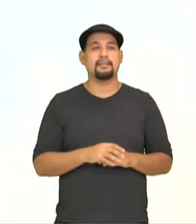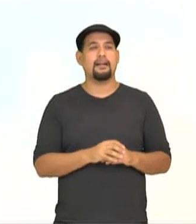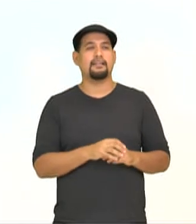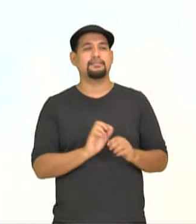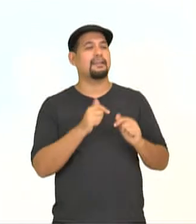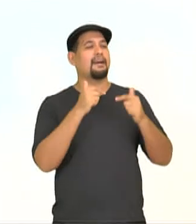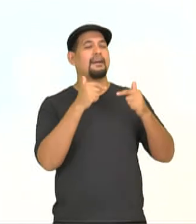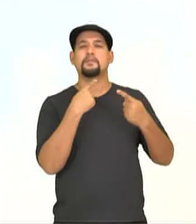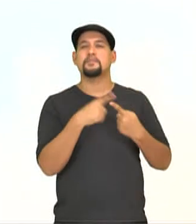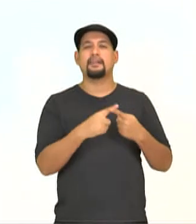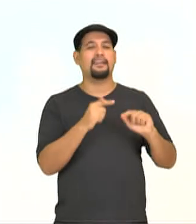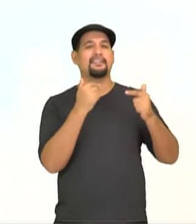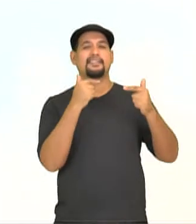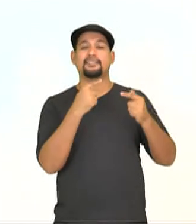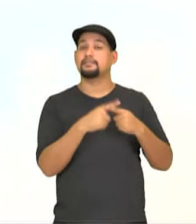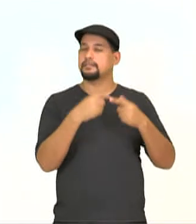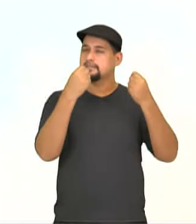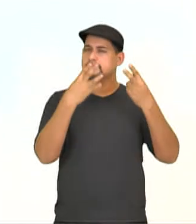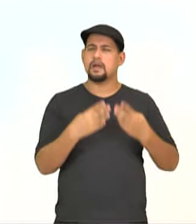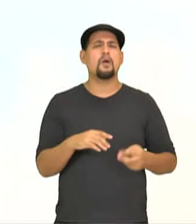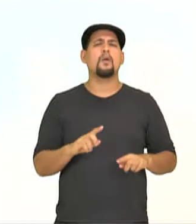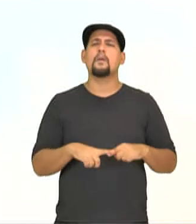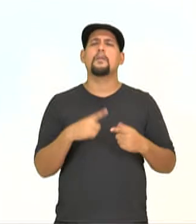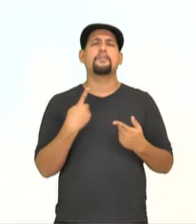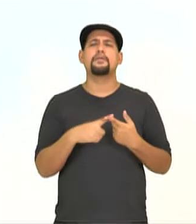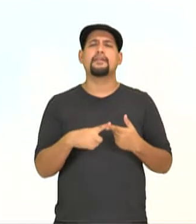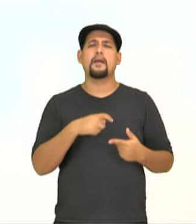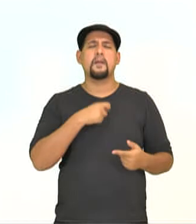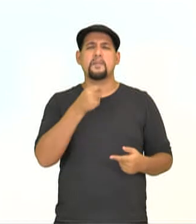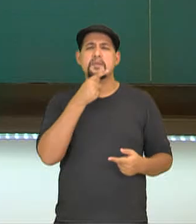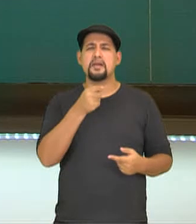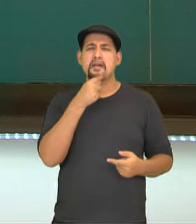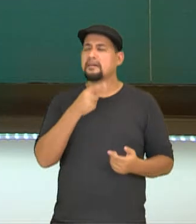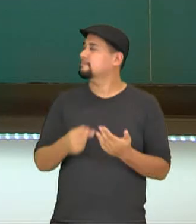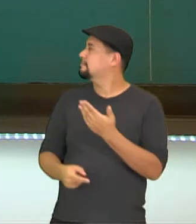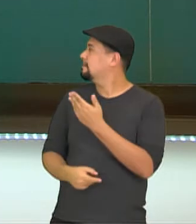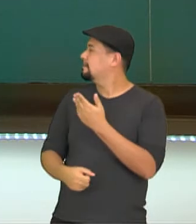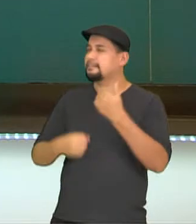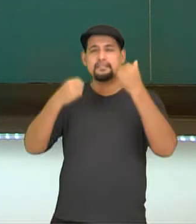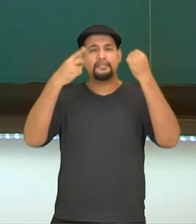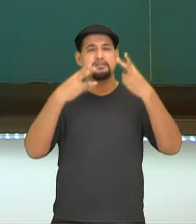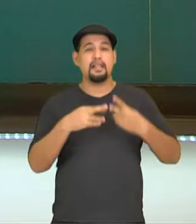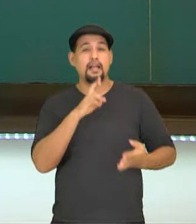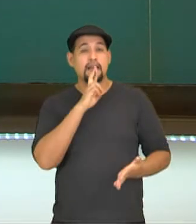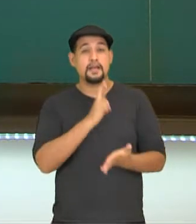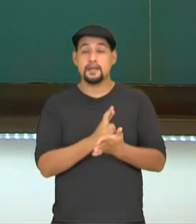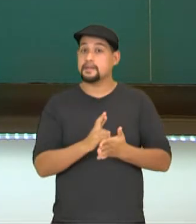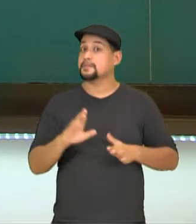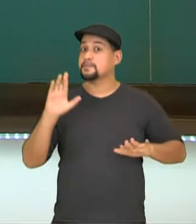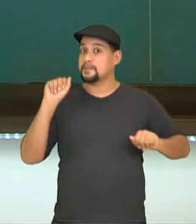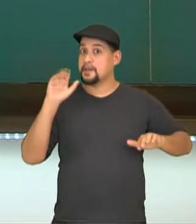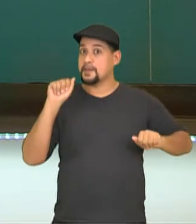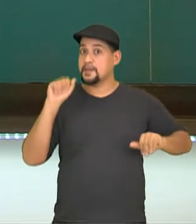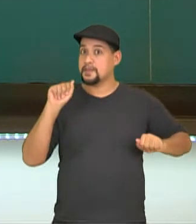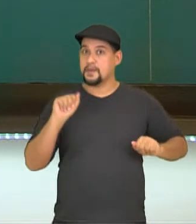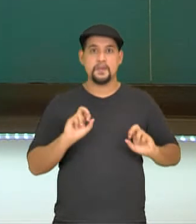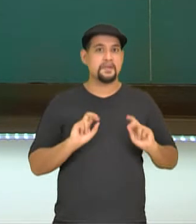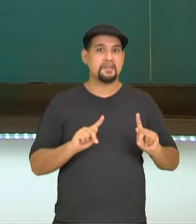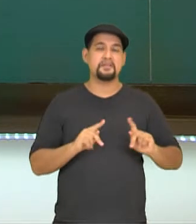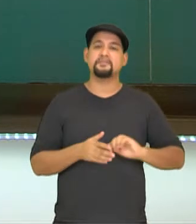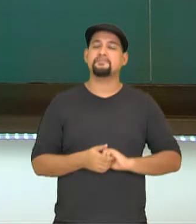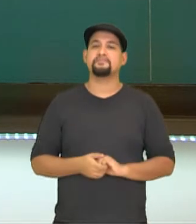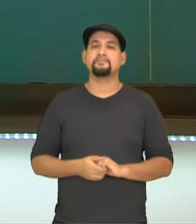el cómic? Você vai escrever aí com as suas palavras, procure escrever sempre as respostas em língua espanhola, tá bem?